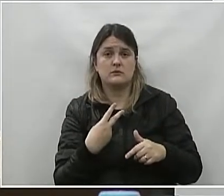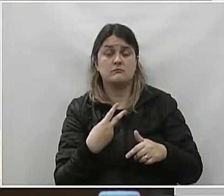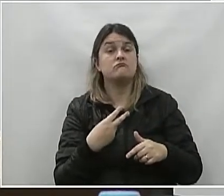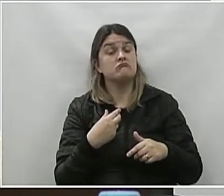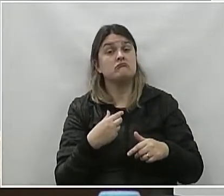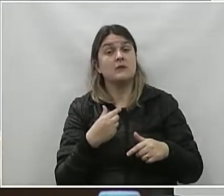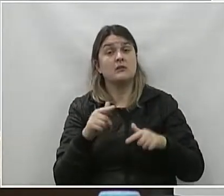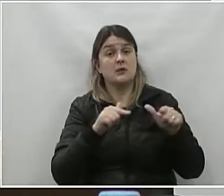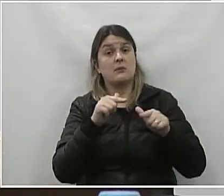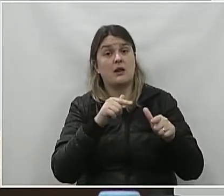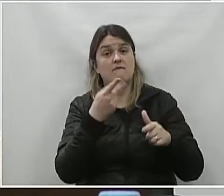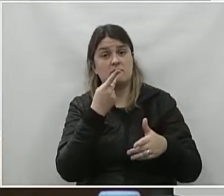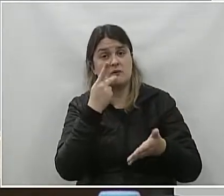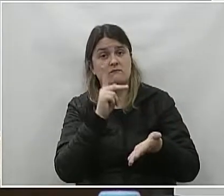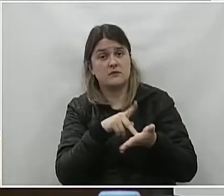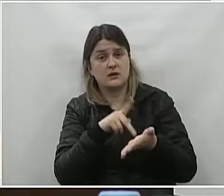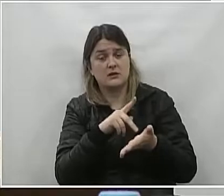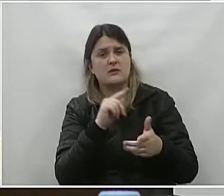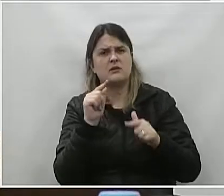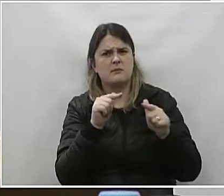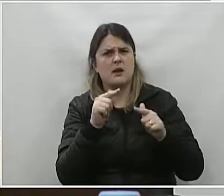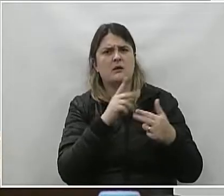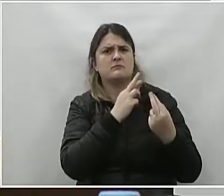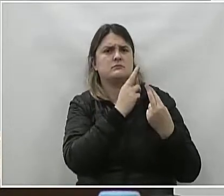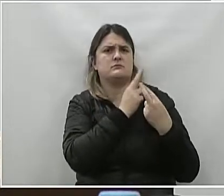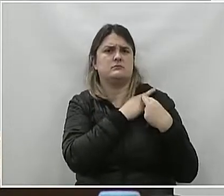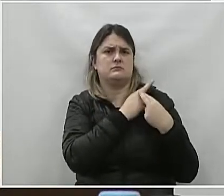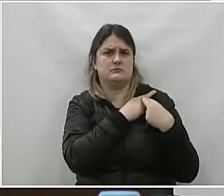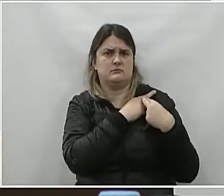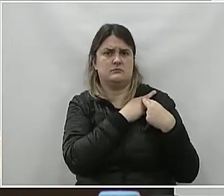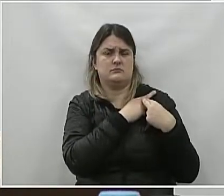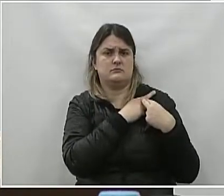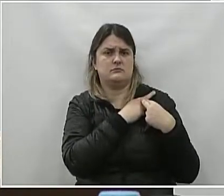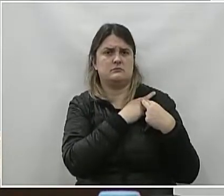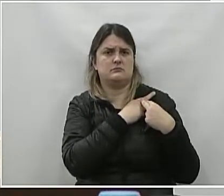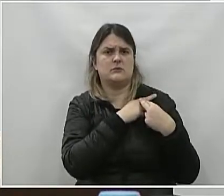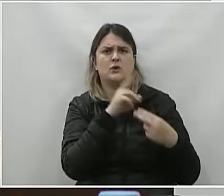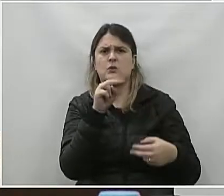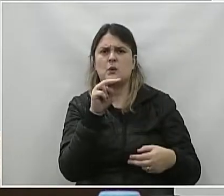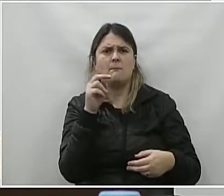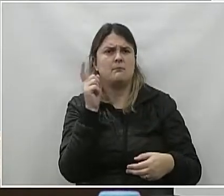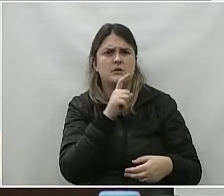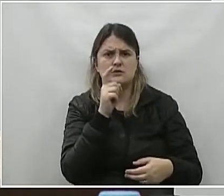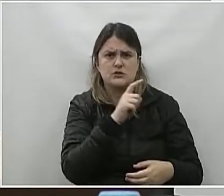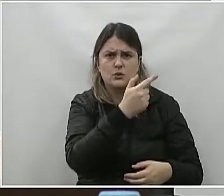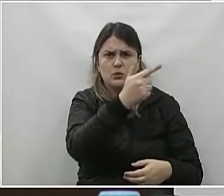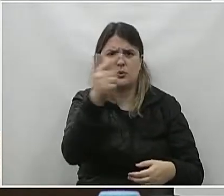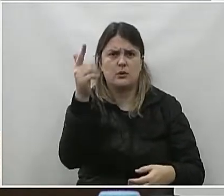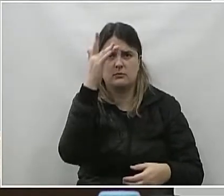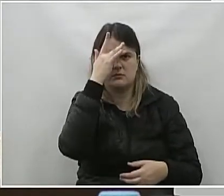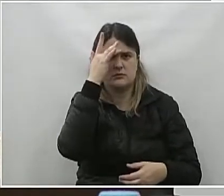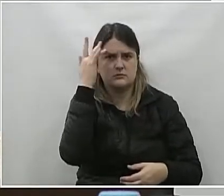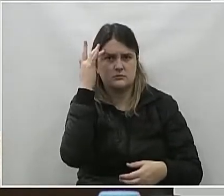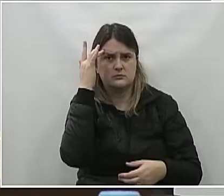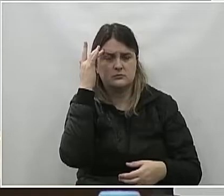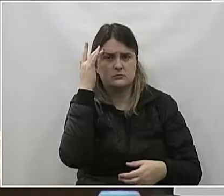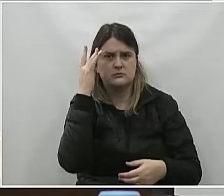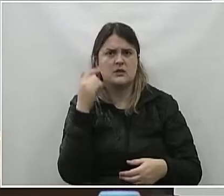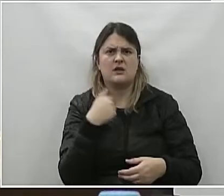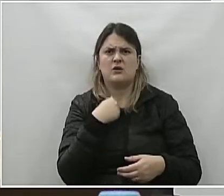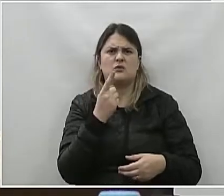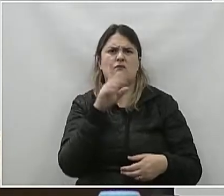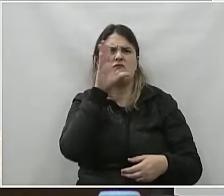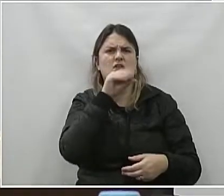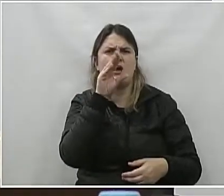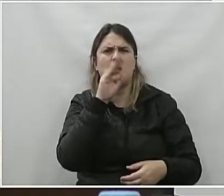para trabalhar com a verdade, é para trabalhar com responsabilidade, é sem mentir para as pessoas. E eu não